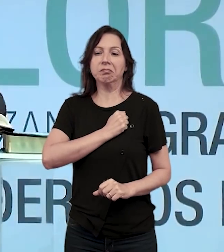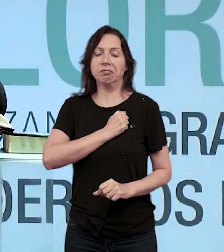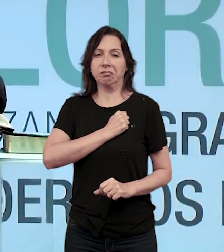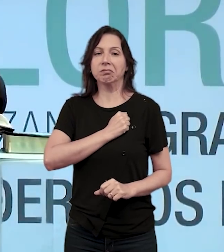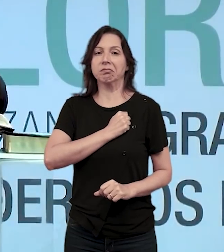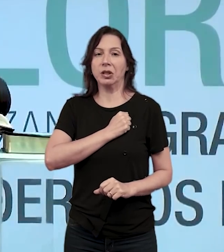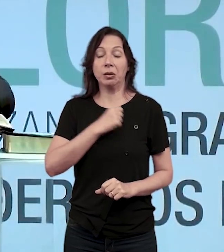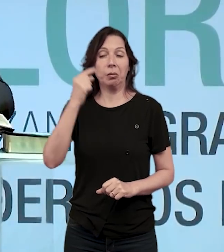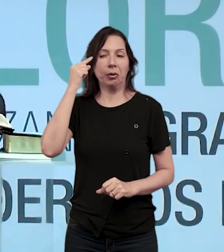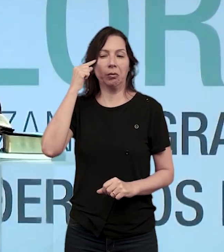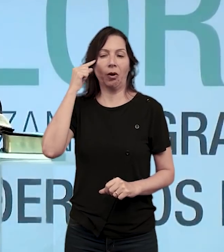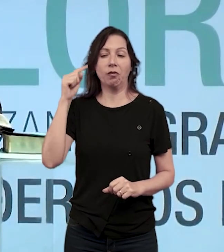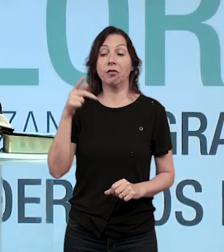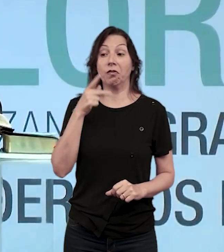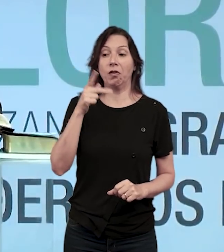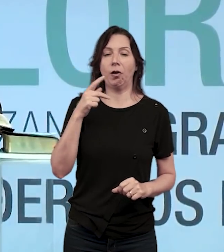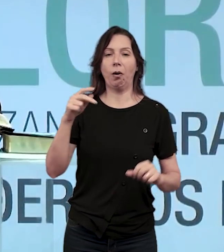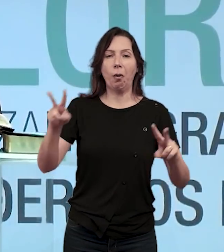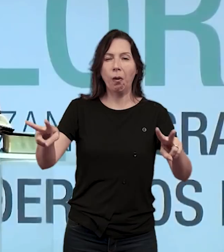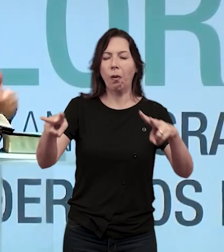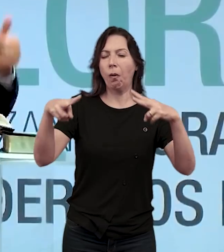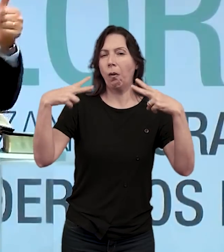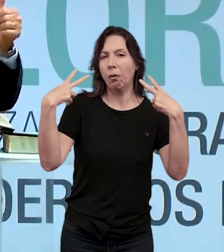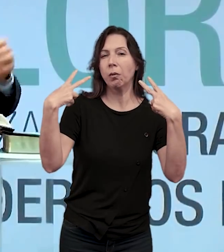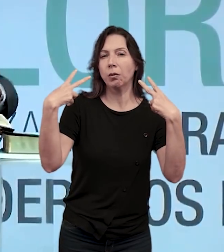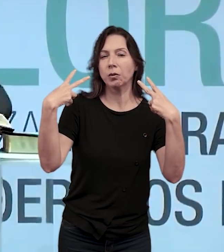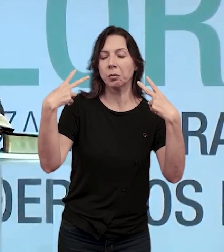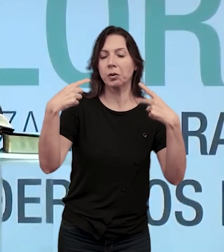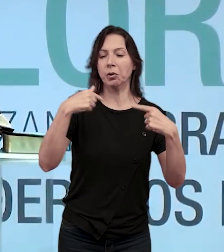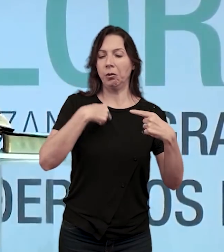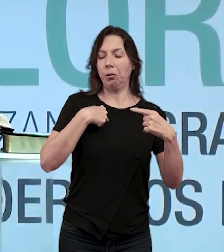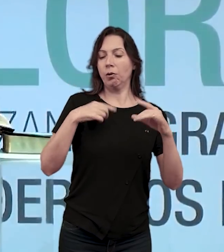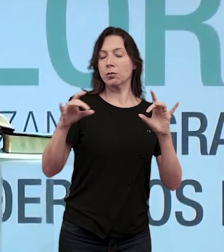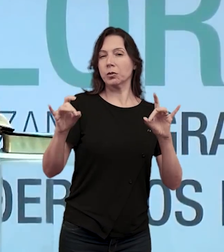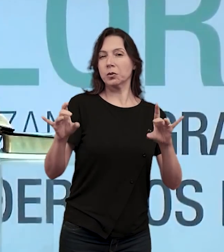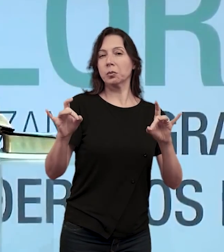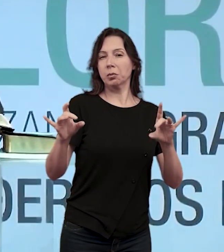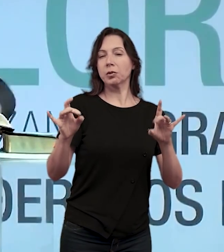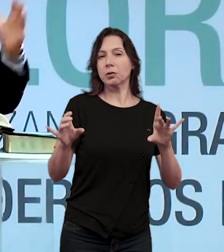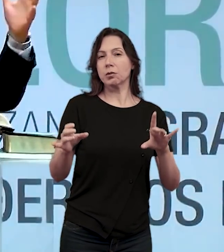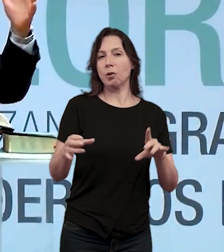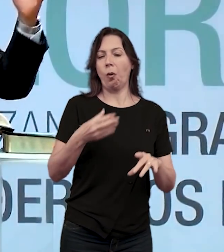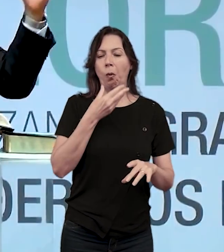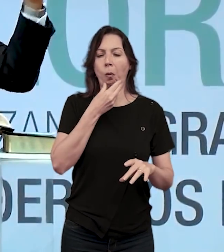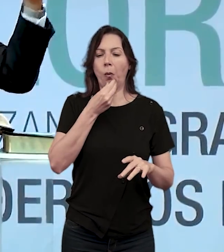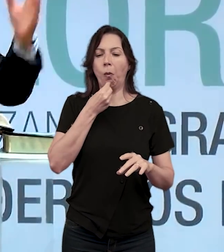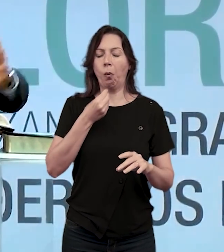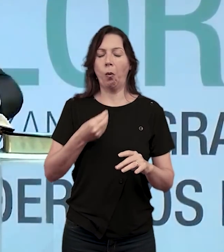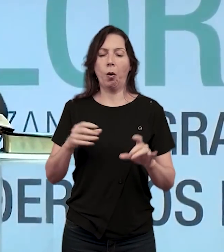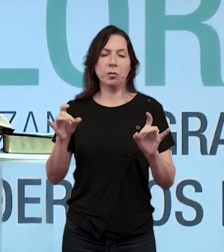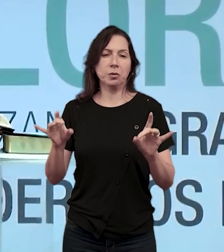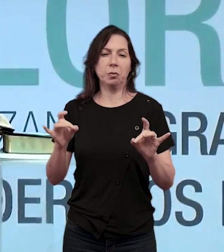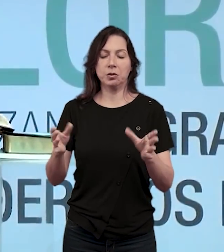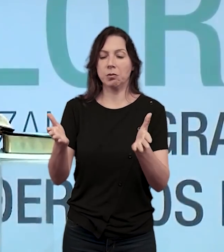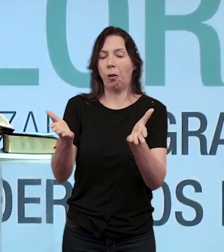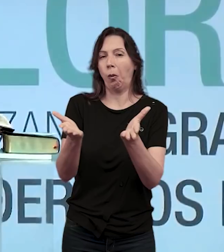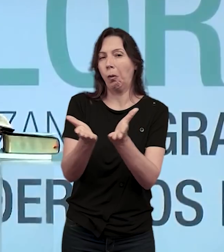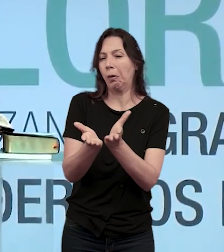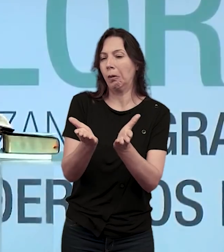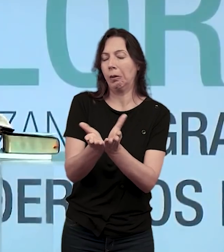ó que homem batuta que eu sou, olha que crentão que eu sou, olha que homem magnífico que eu sou,